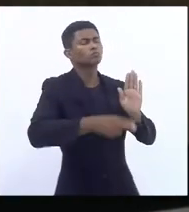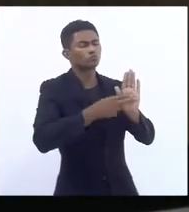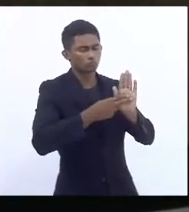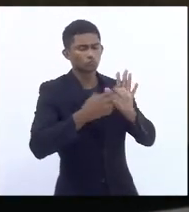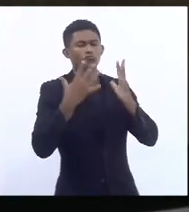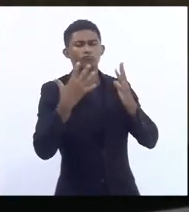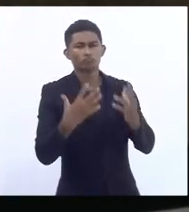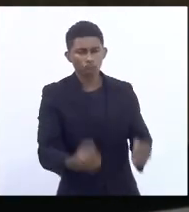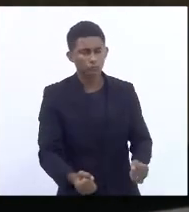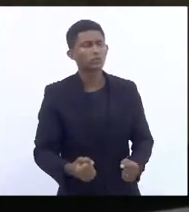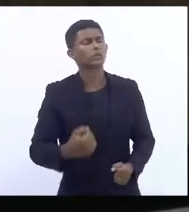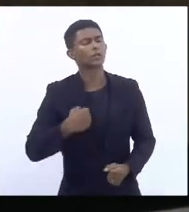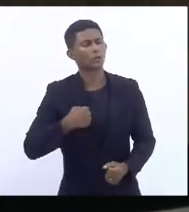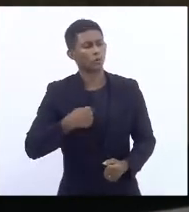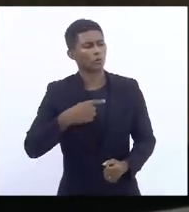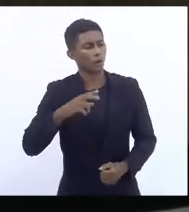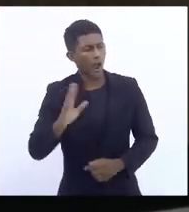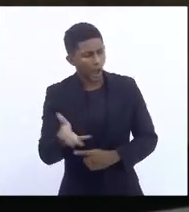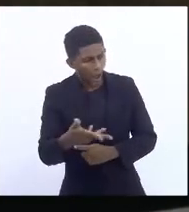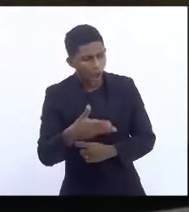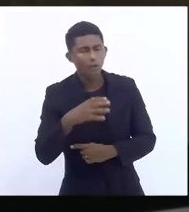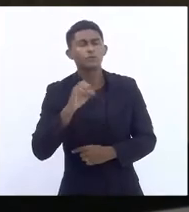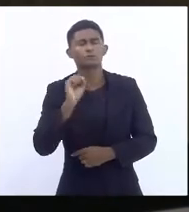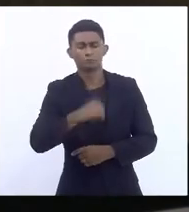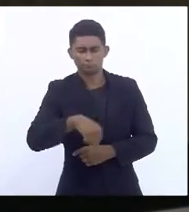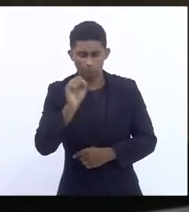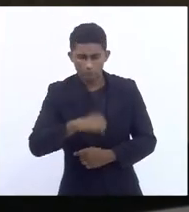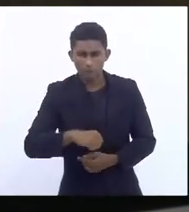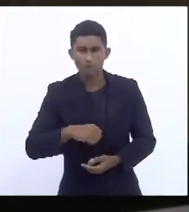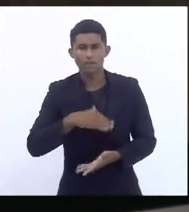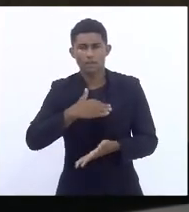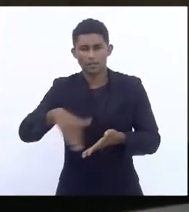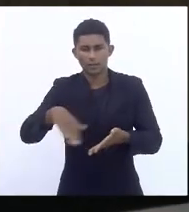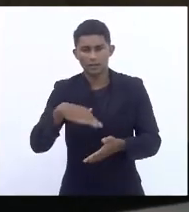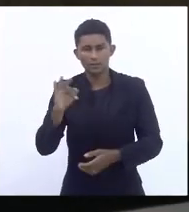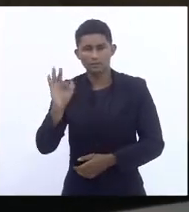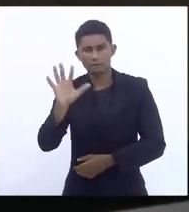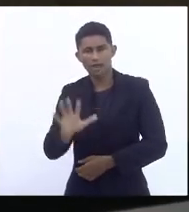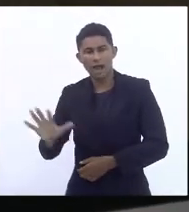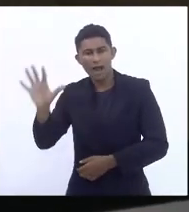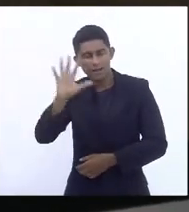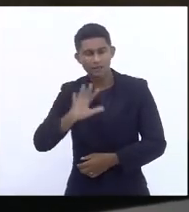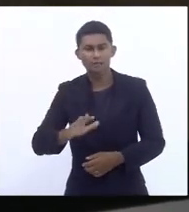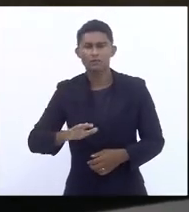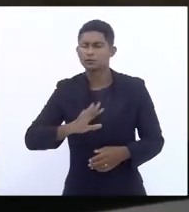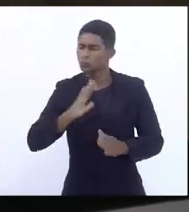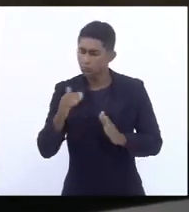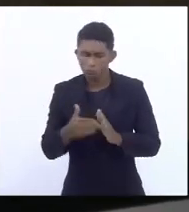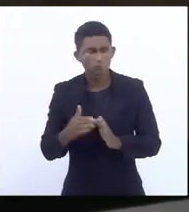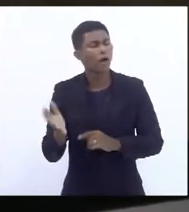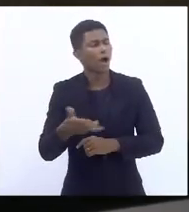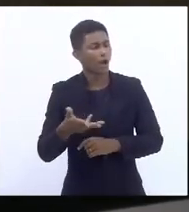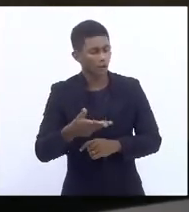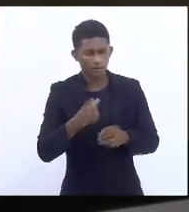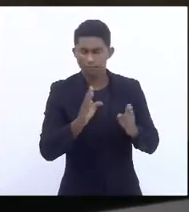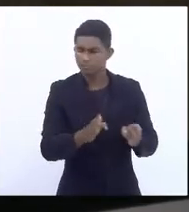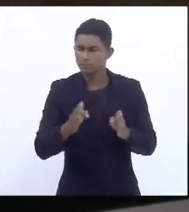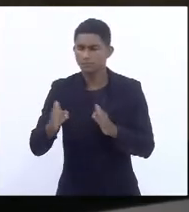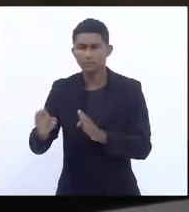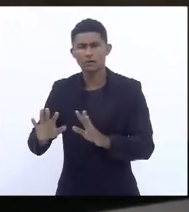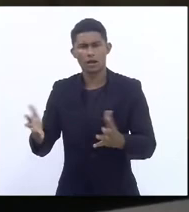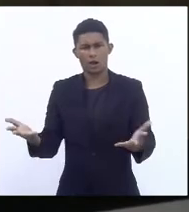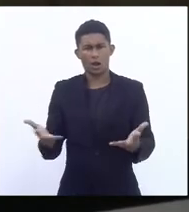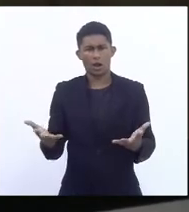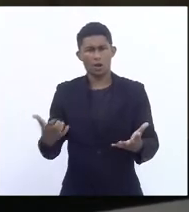dar celeridade, passando pela Secretaria de Fazenda, passando por todos os órgãos, o projeto está parado